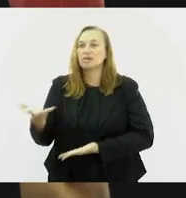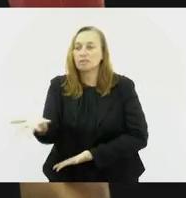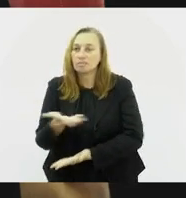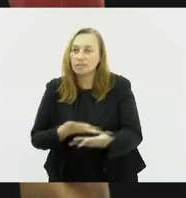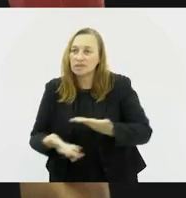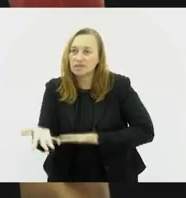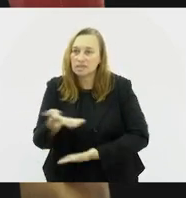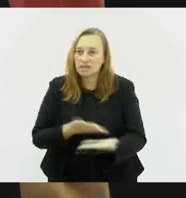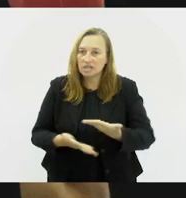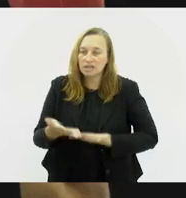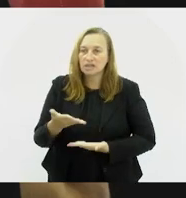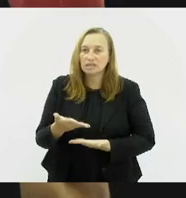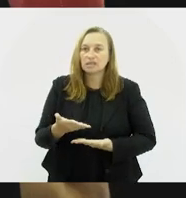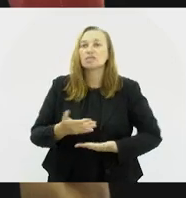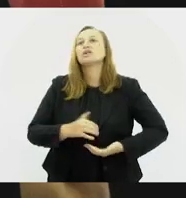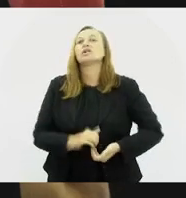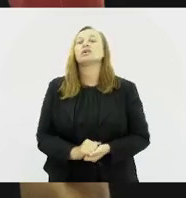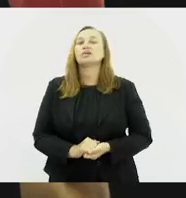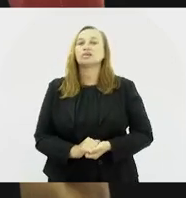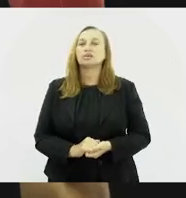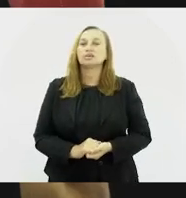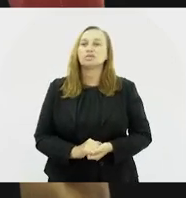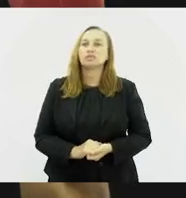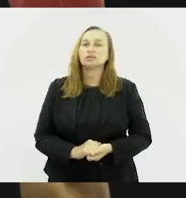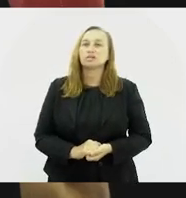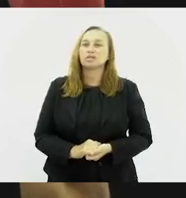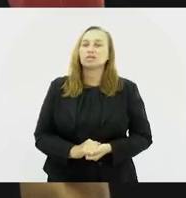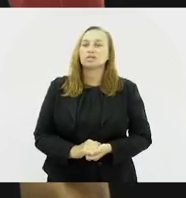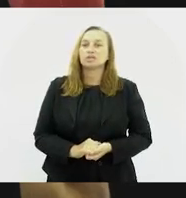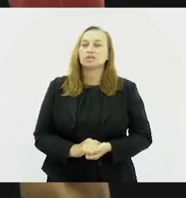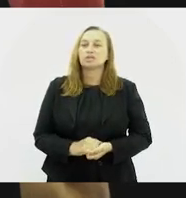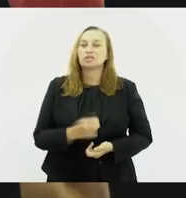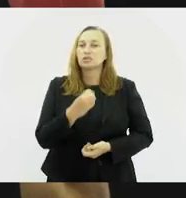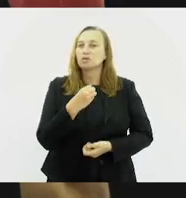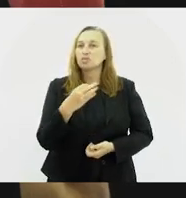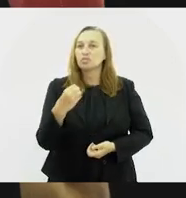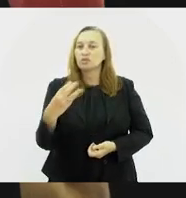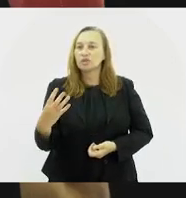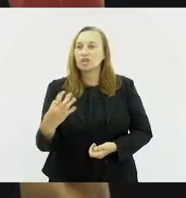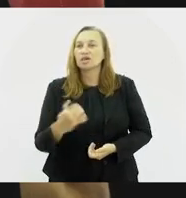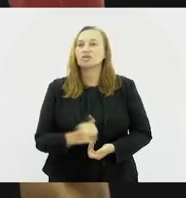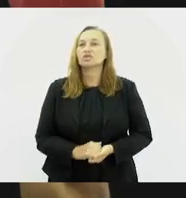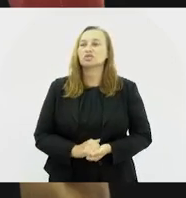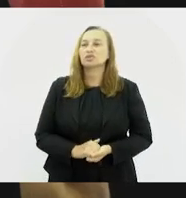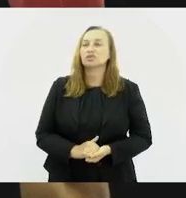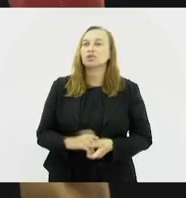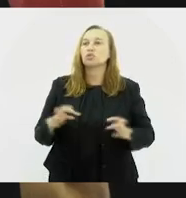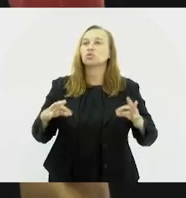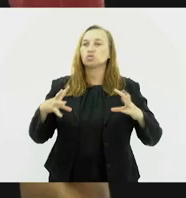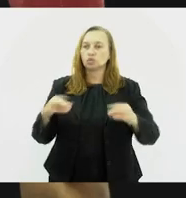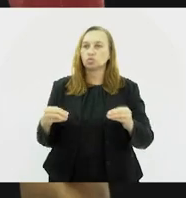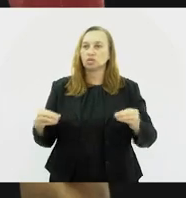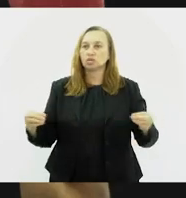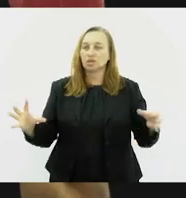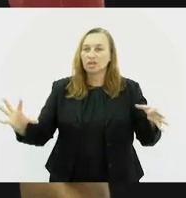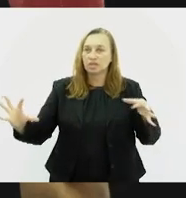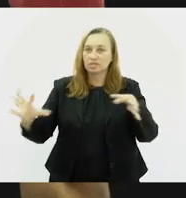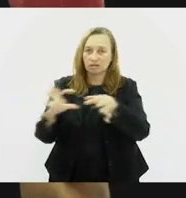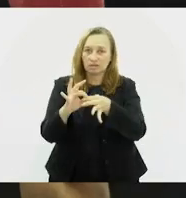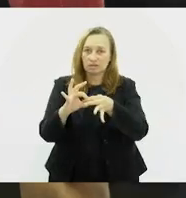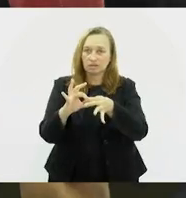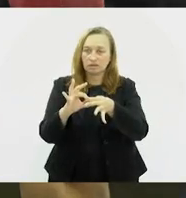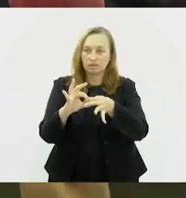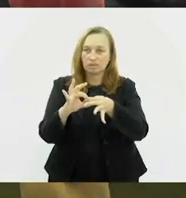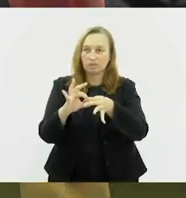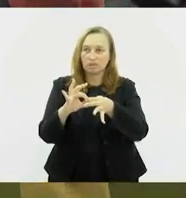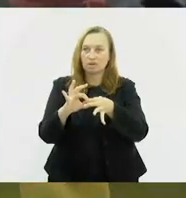e a nossa participação. Sem isso, não teríamos o bloco. Tudo tem que estar entre os setores